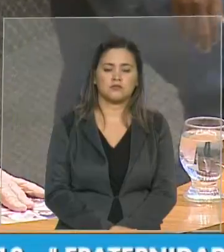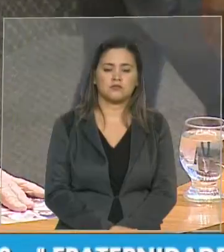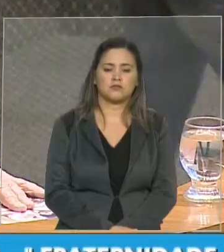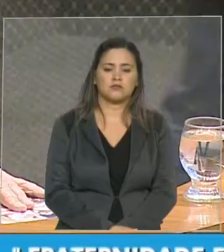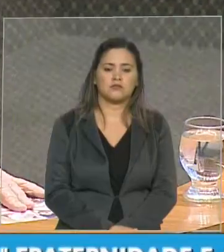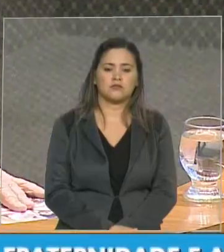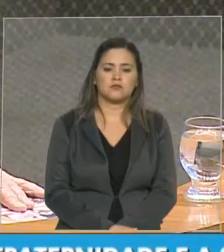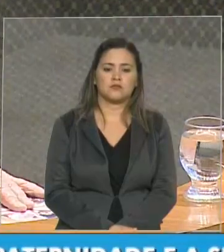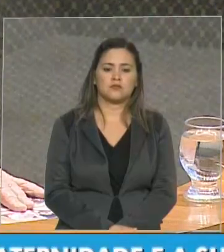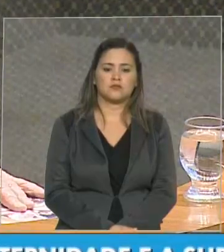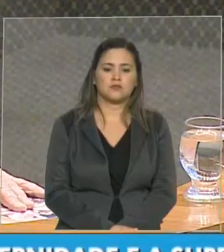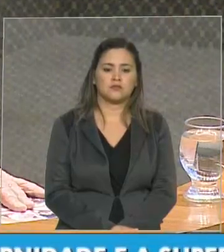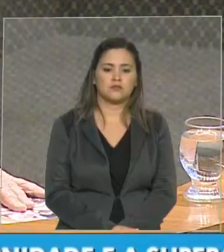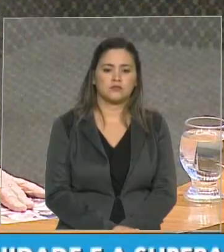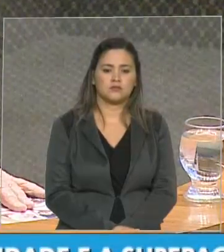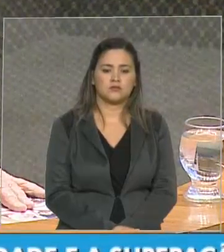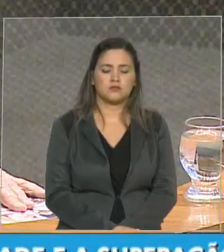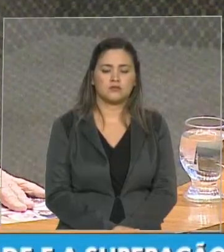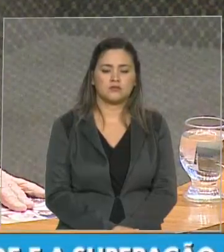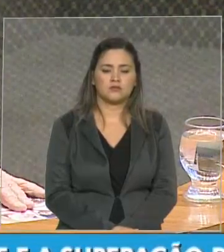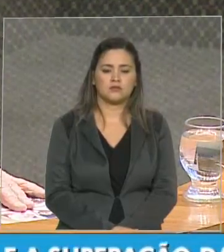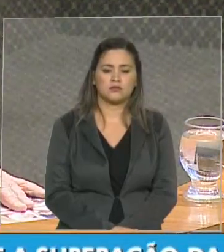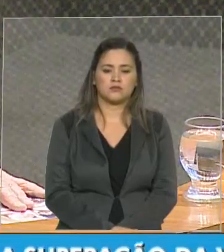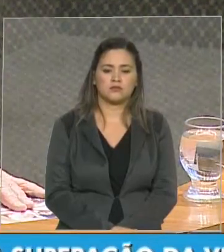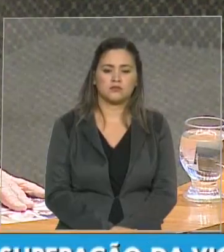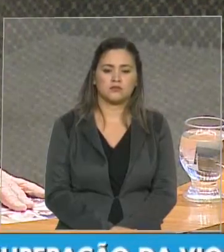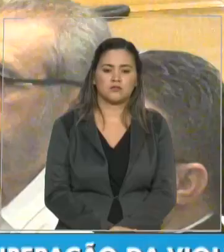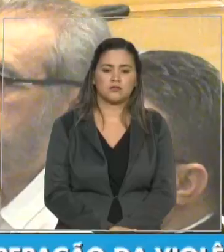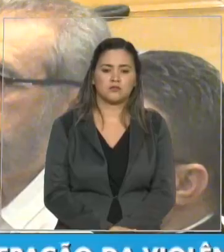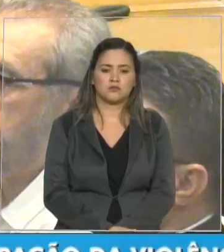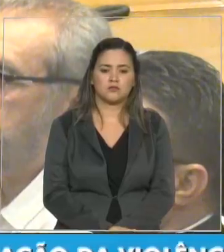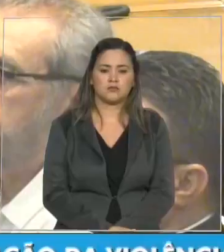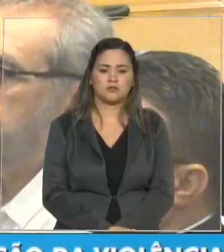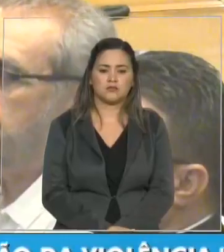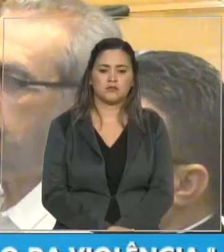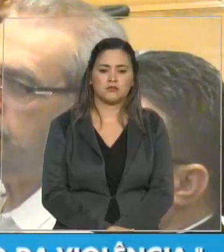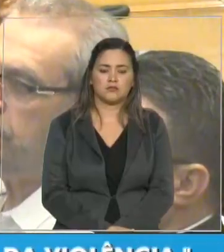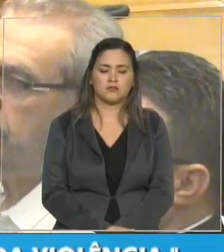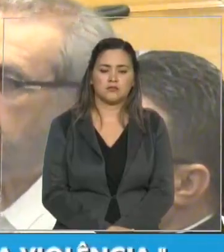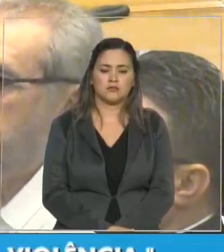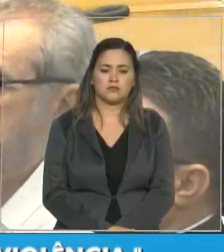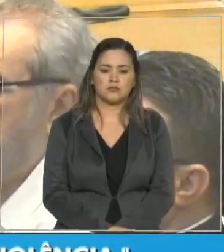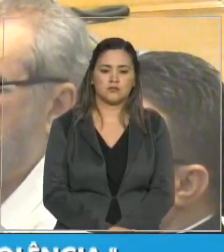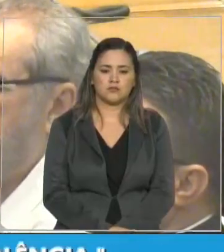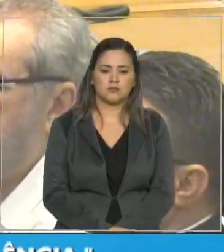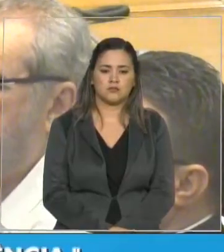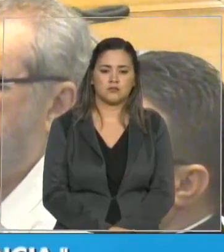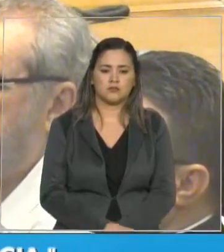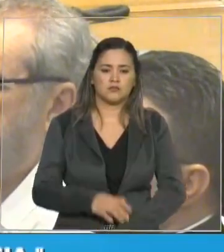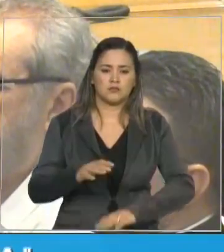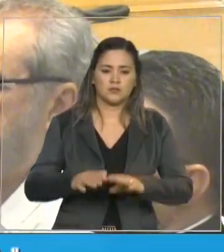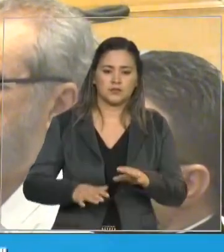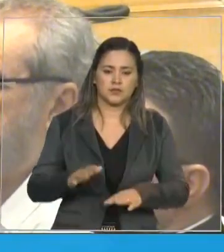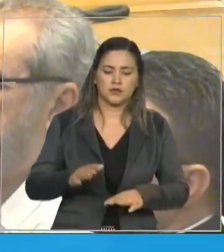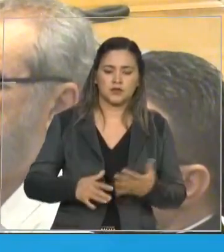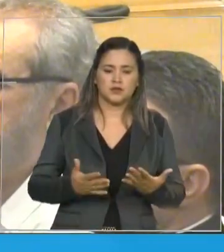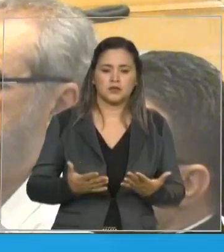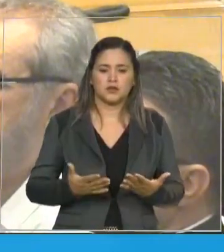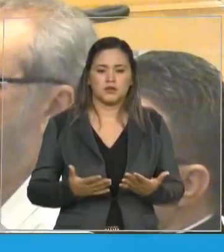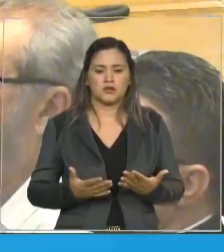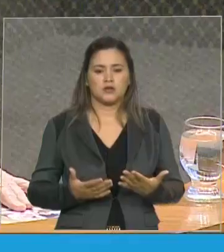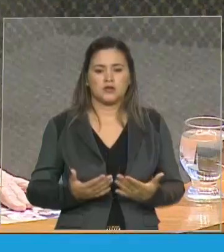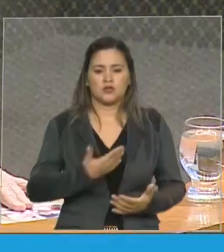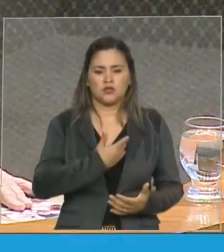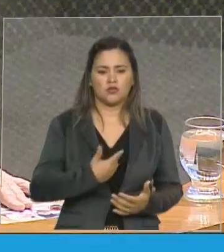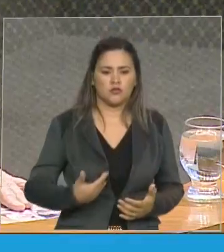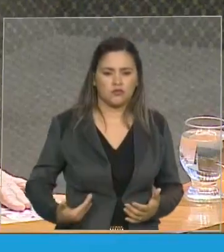exemplo, territórios. O Estado não chega, o Estado não quer chegar. O